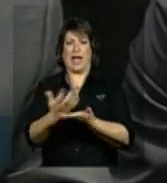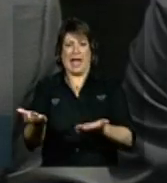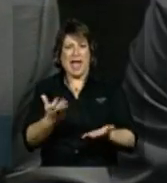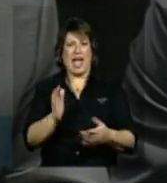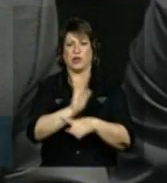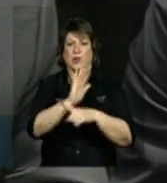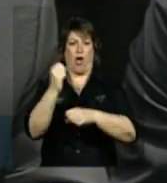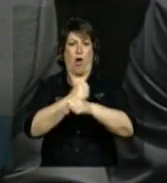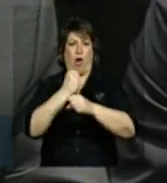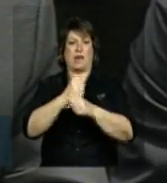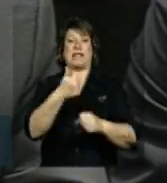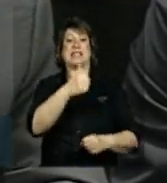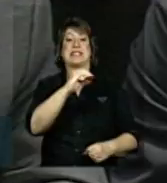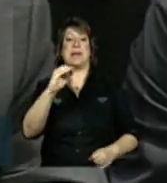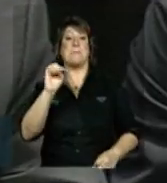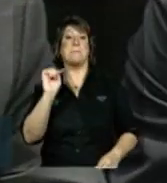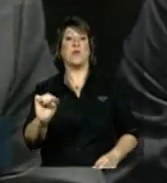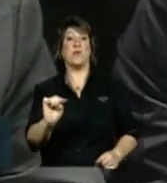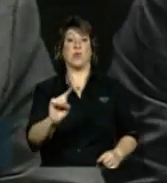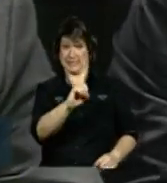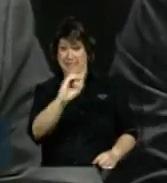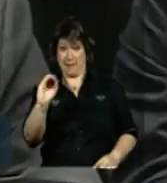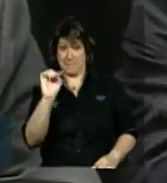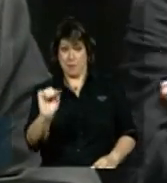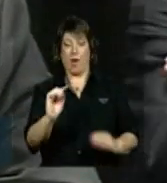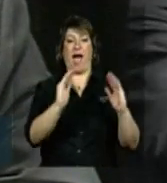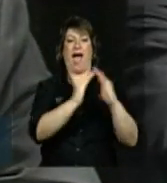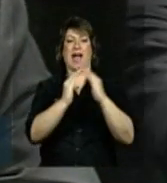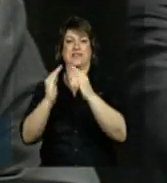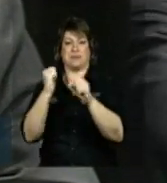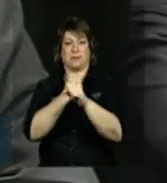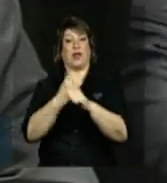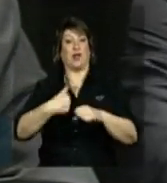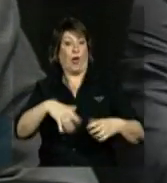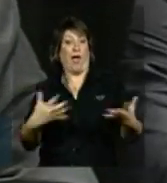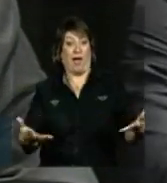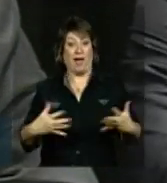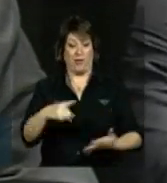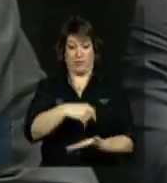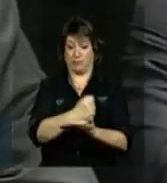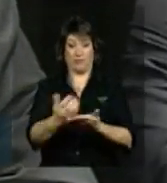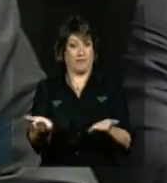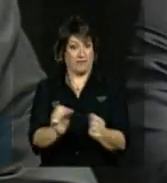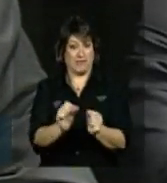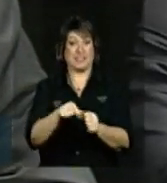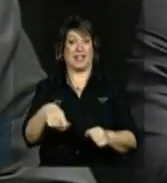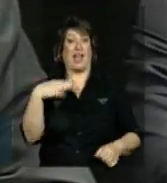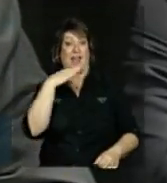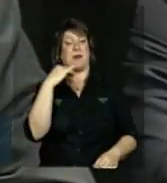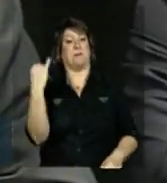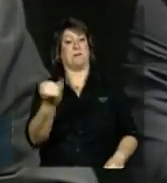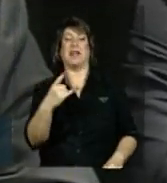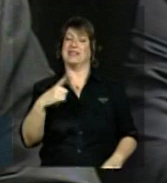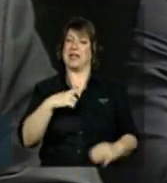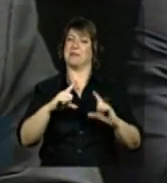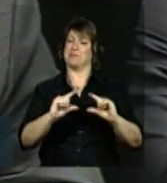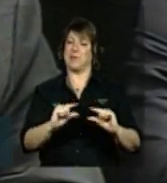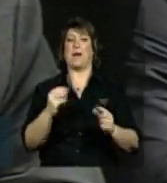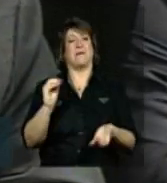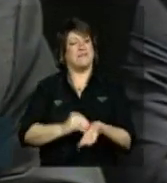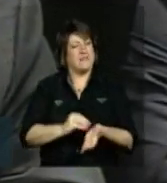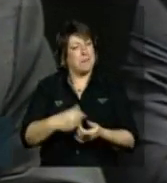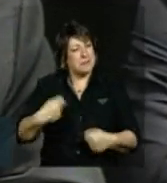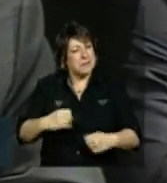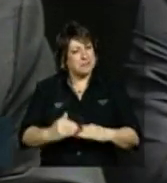casas. A gente espera que isso realmente aconteça. A contratação hoje a gente acha que está realmente baixa e precisa aumentar.